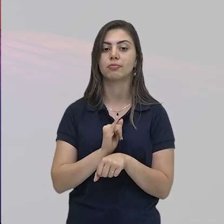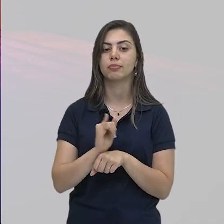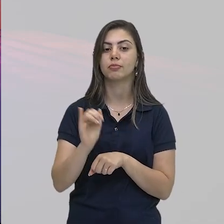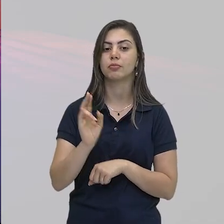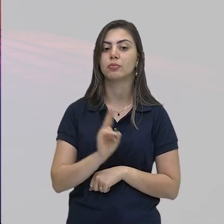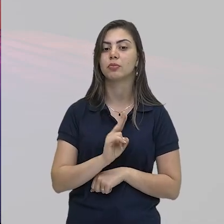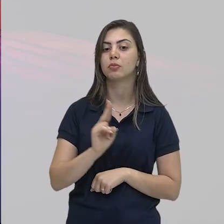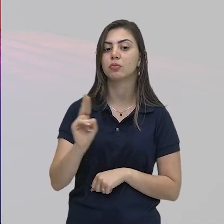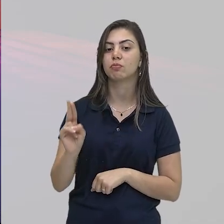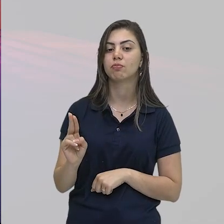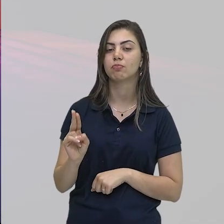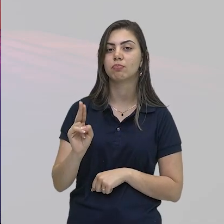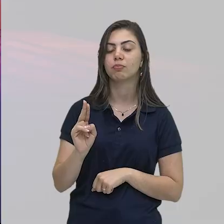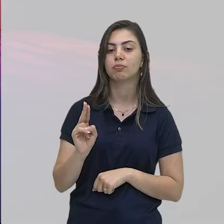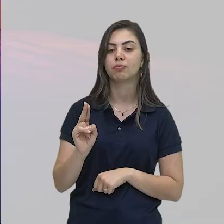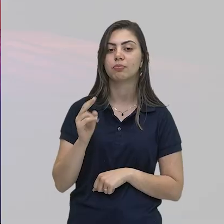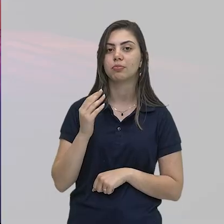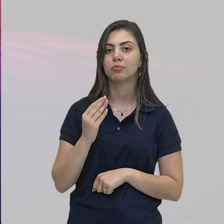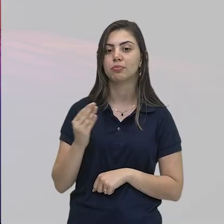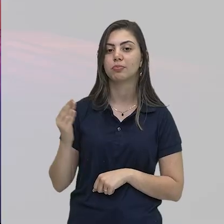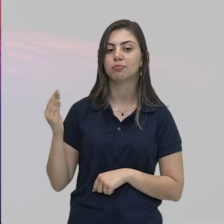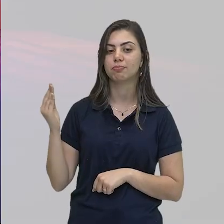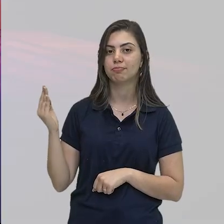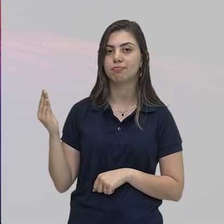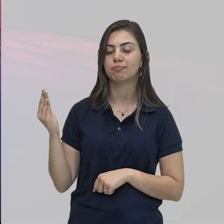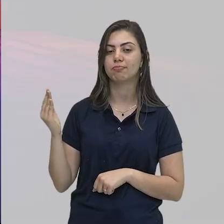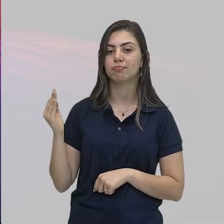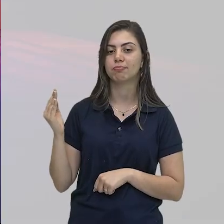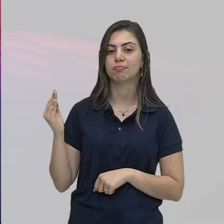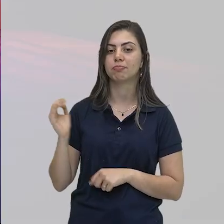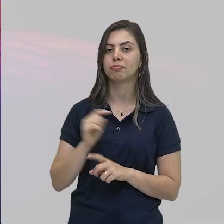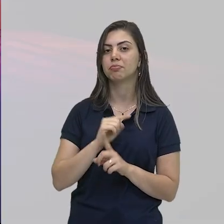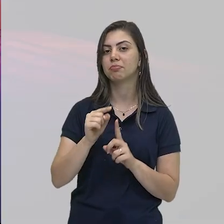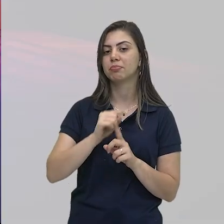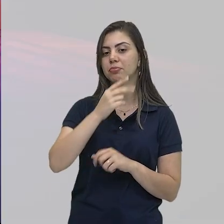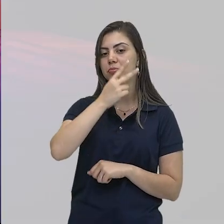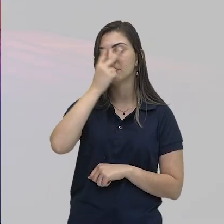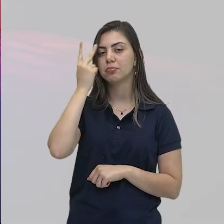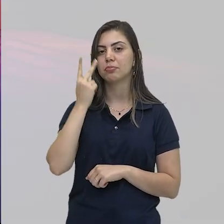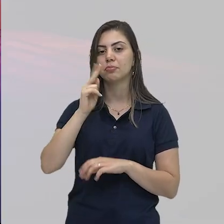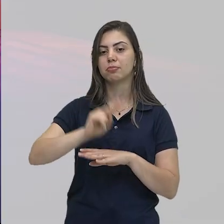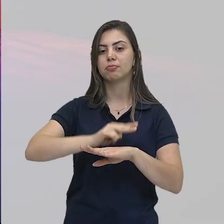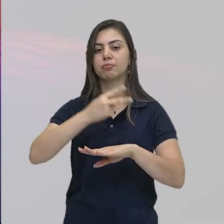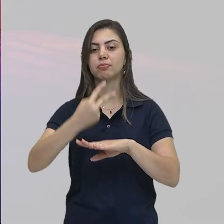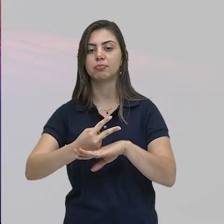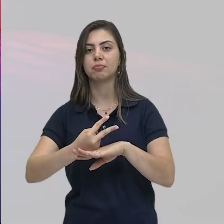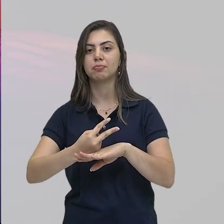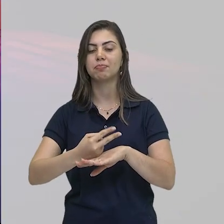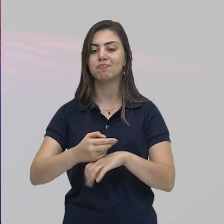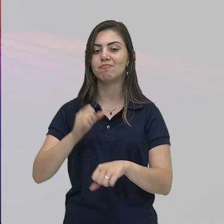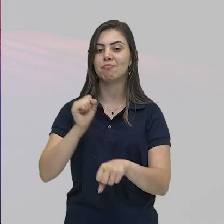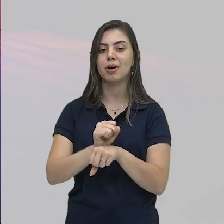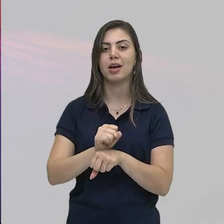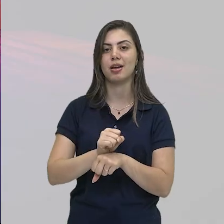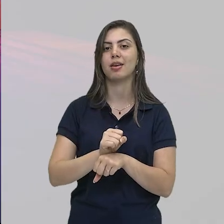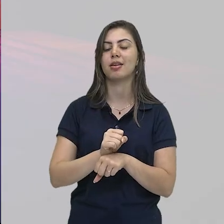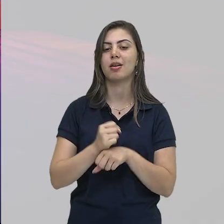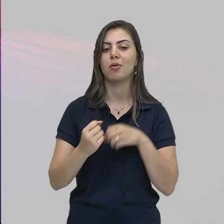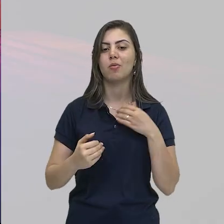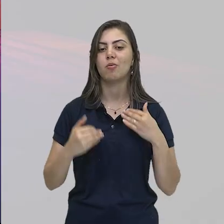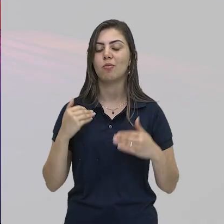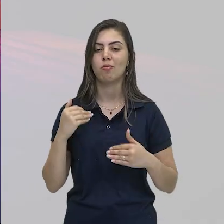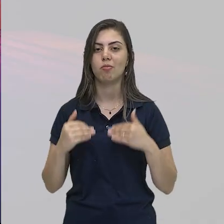utilizada dentro do tarracá são as imobilizações, que é quando o lutador tenta imobilizar o